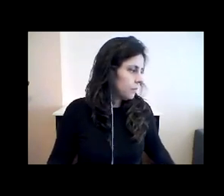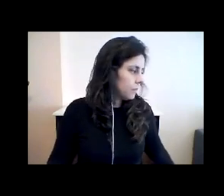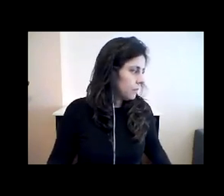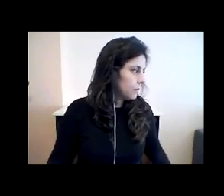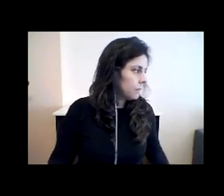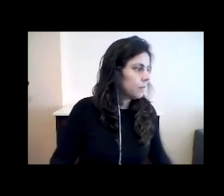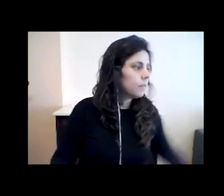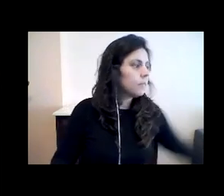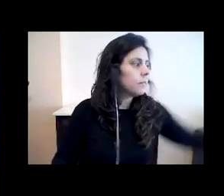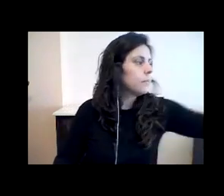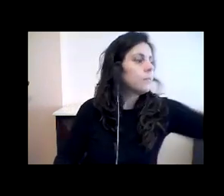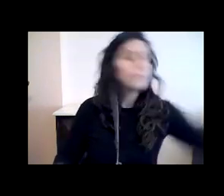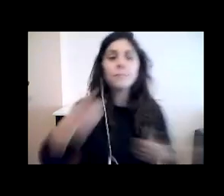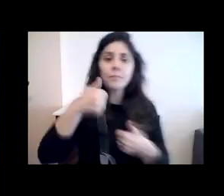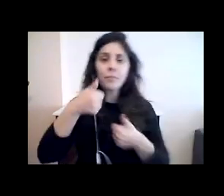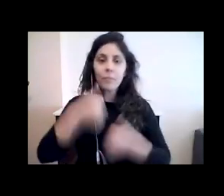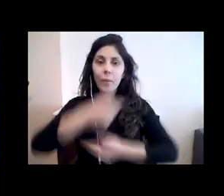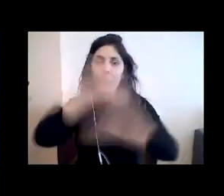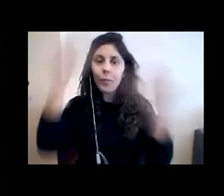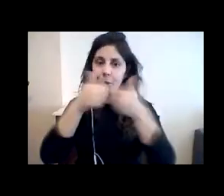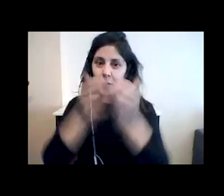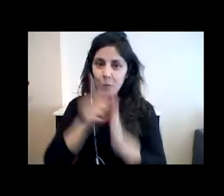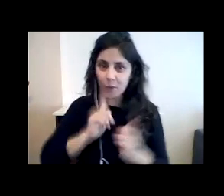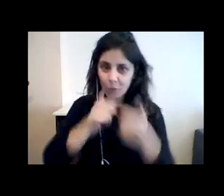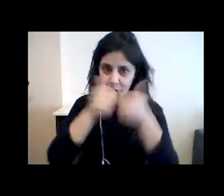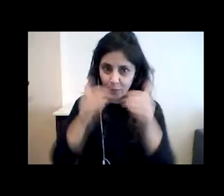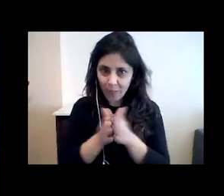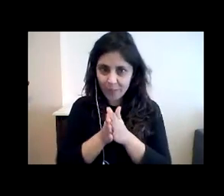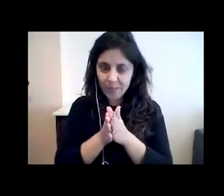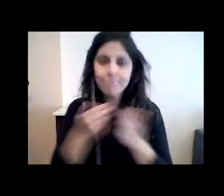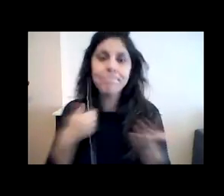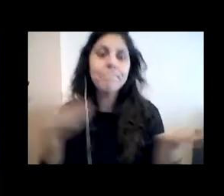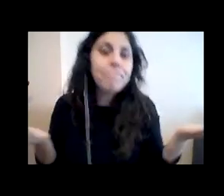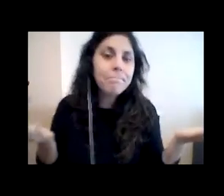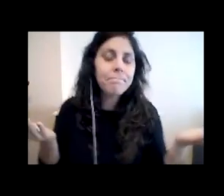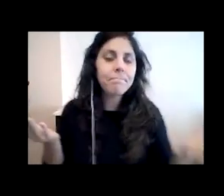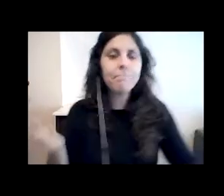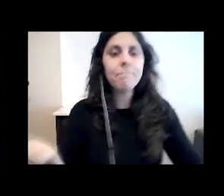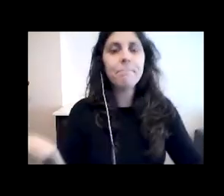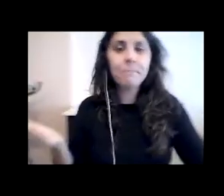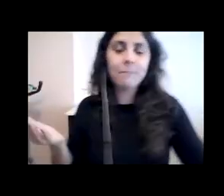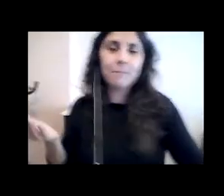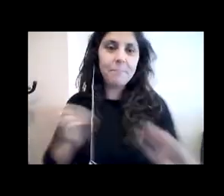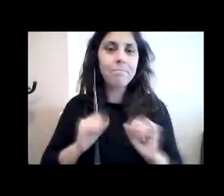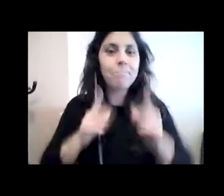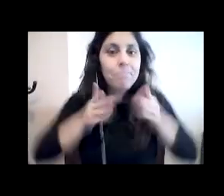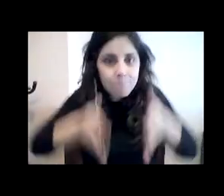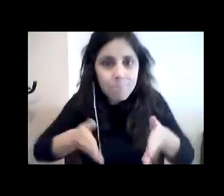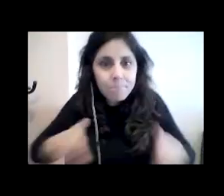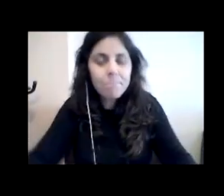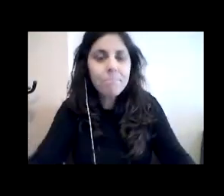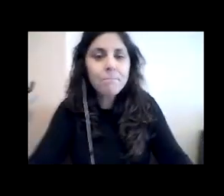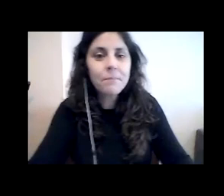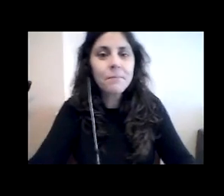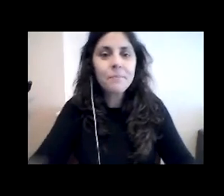Ora, bom dia a todos e a todas. Estamos então a iniciar mais um